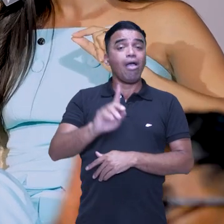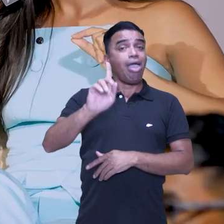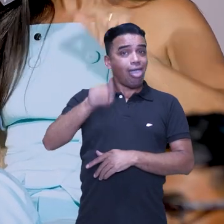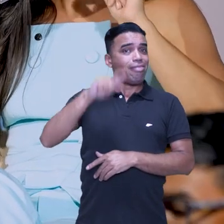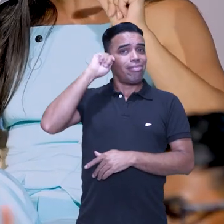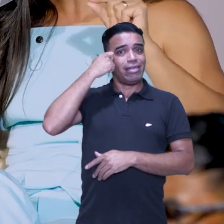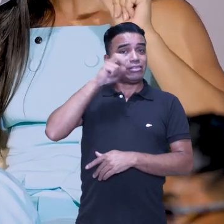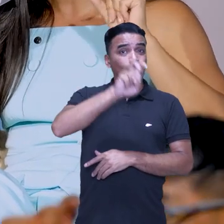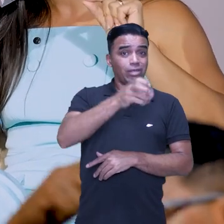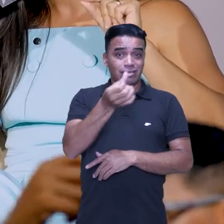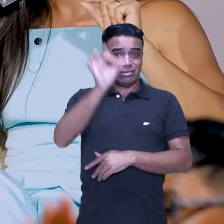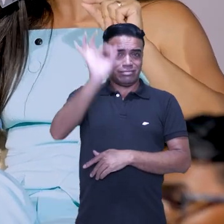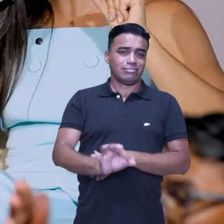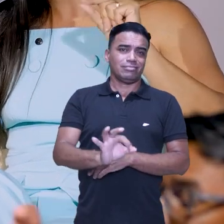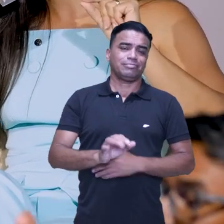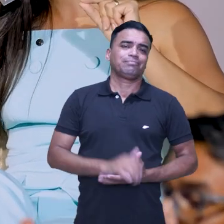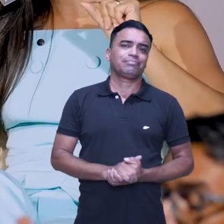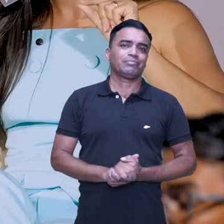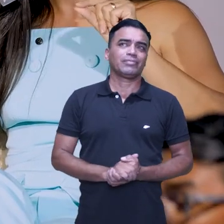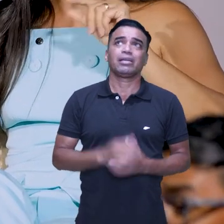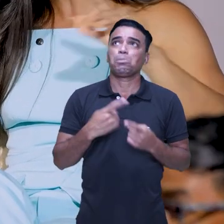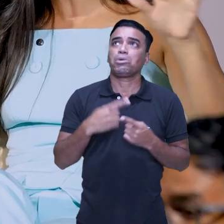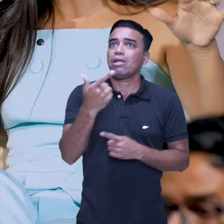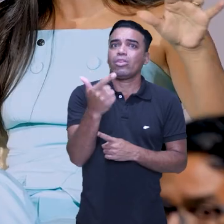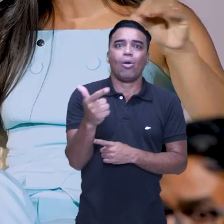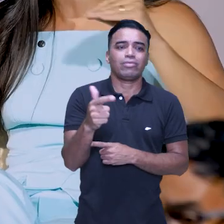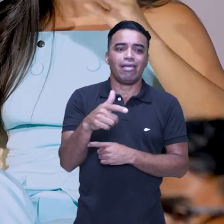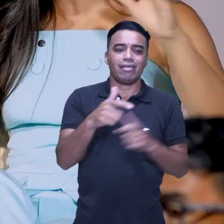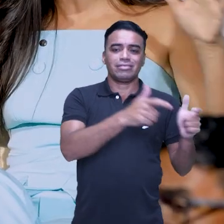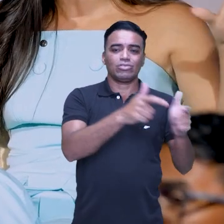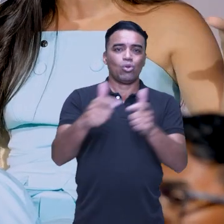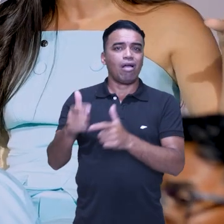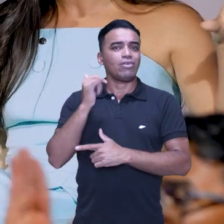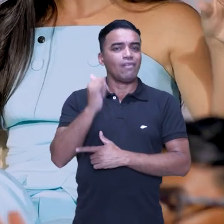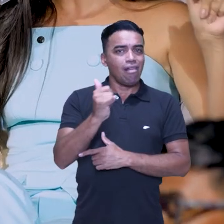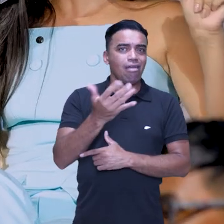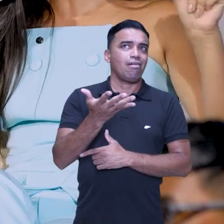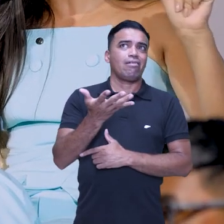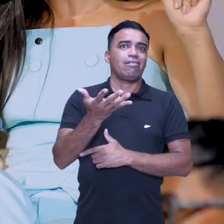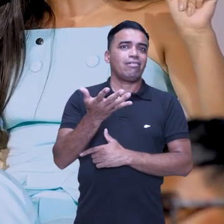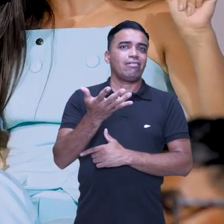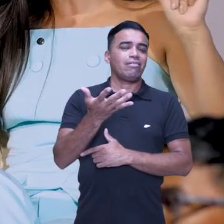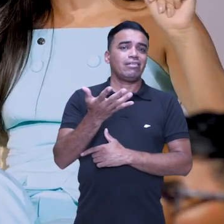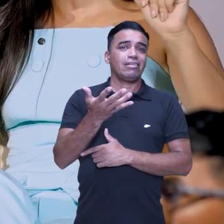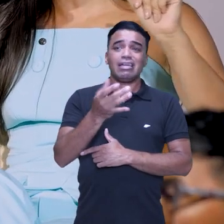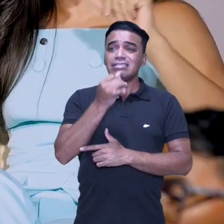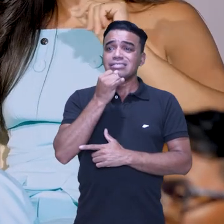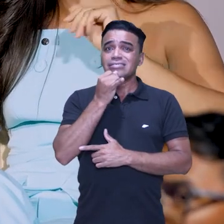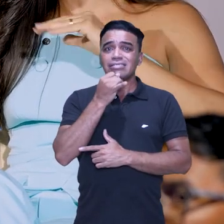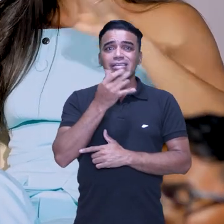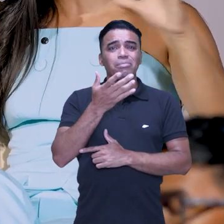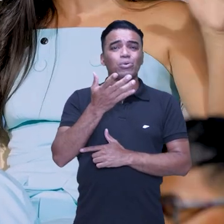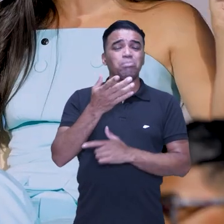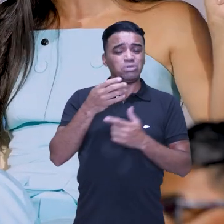56%. E por que não temos, nesses espaços que eu mencionei, apenas de forma exemplificativa,